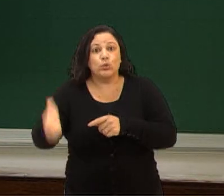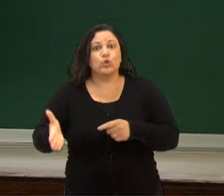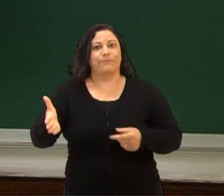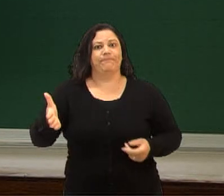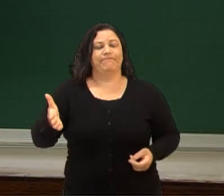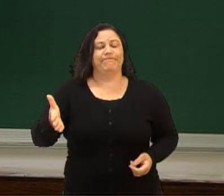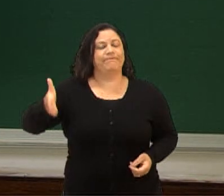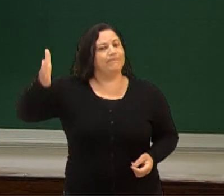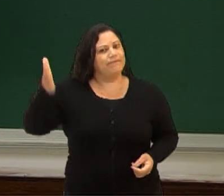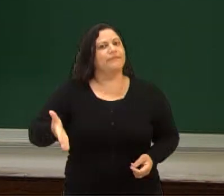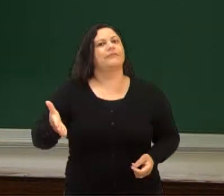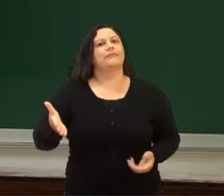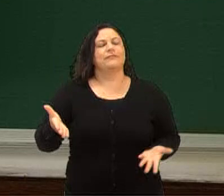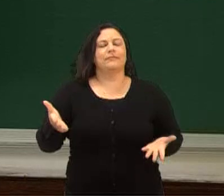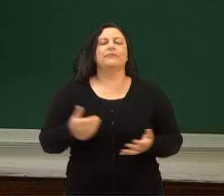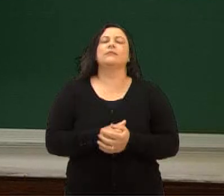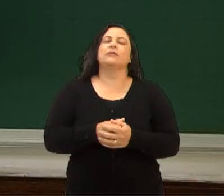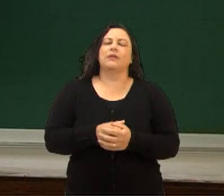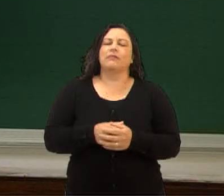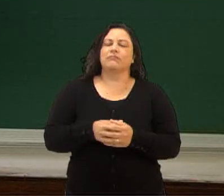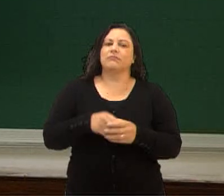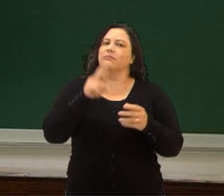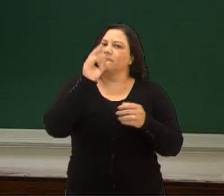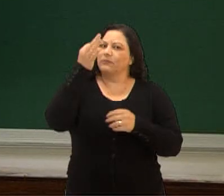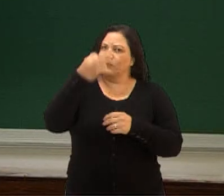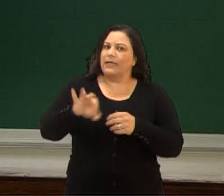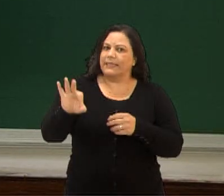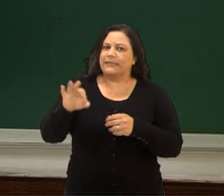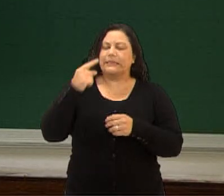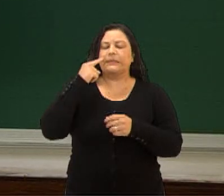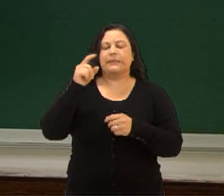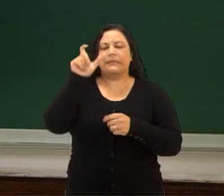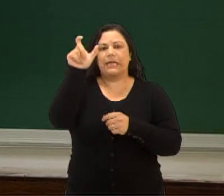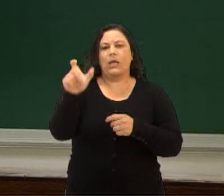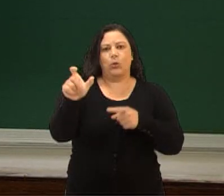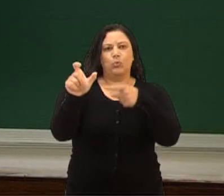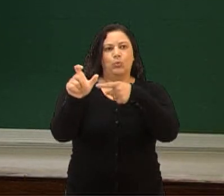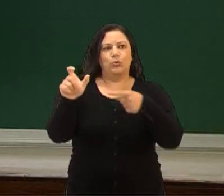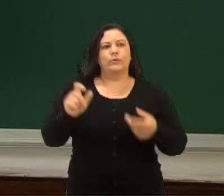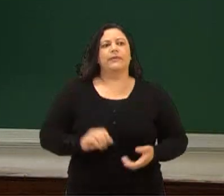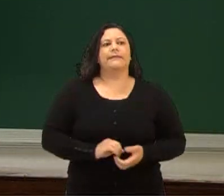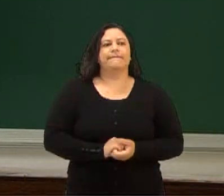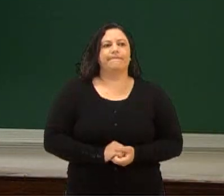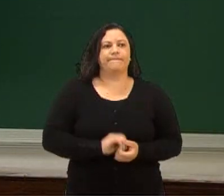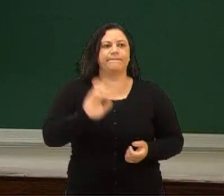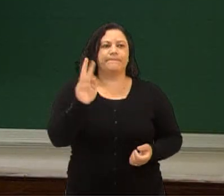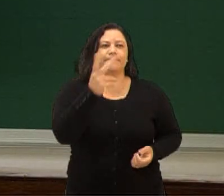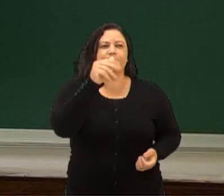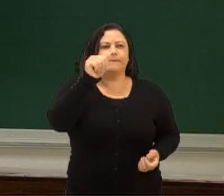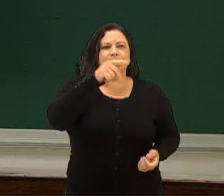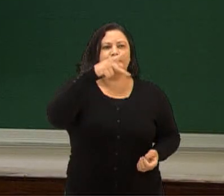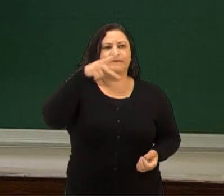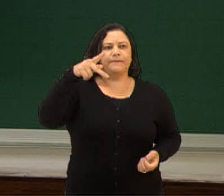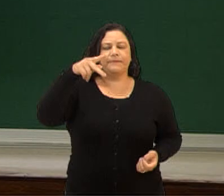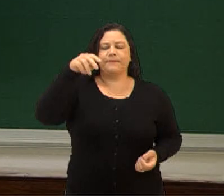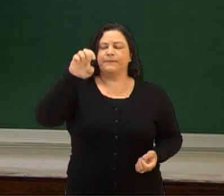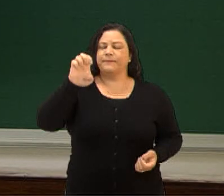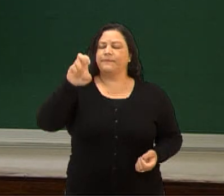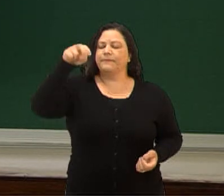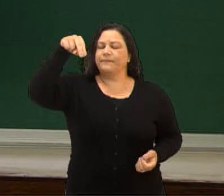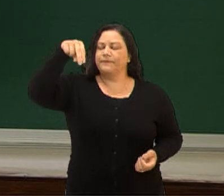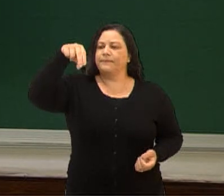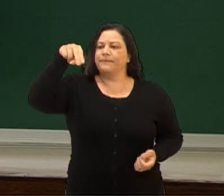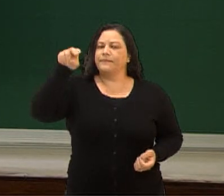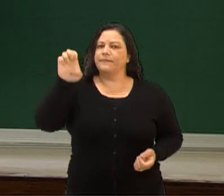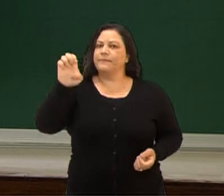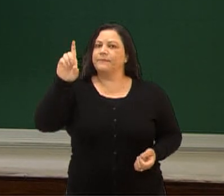sempre entre o verbo principal e o verbo auxiliar. Então, ele fala have happened, já